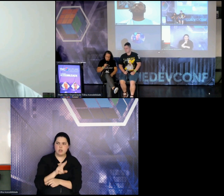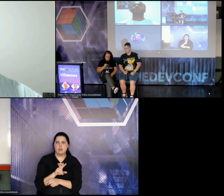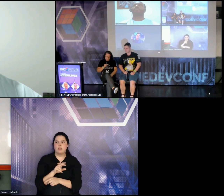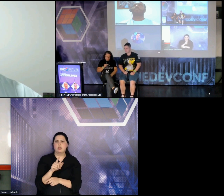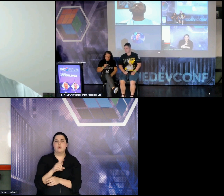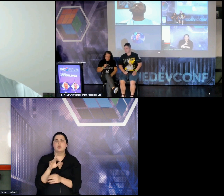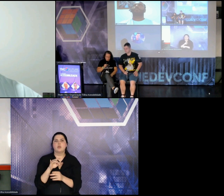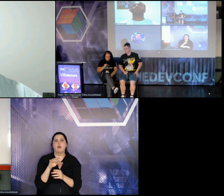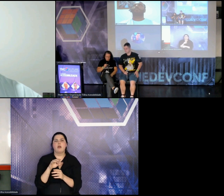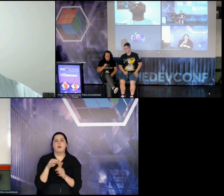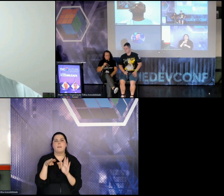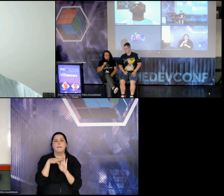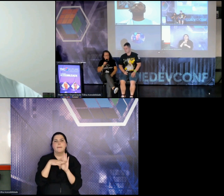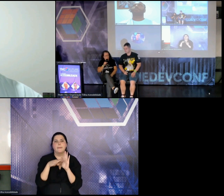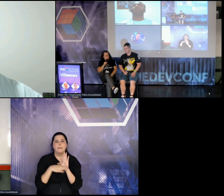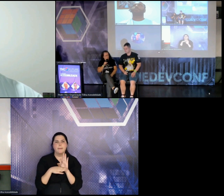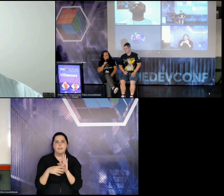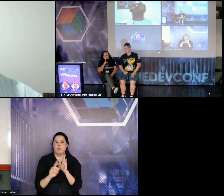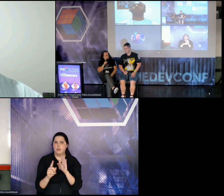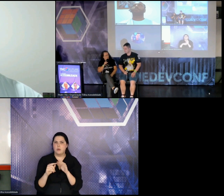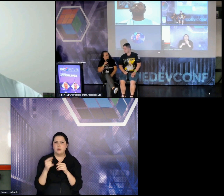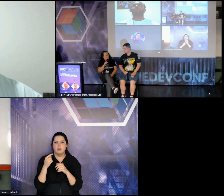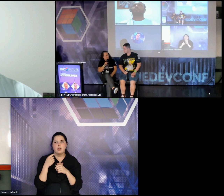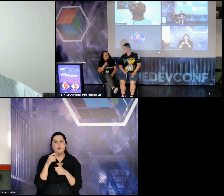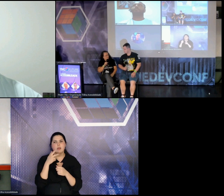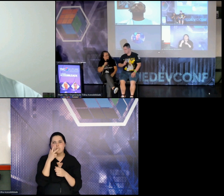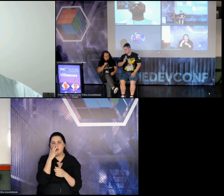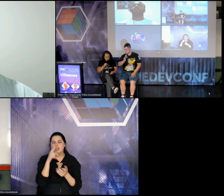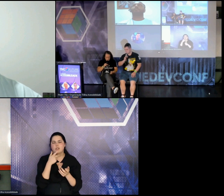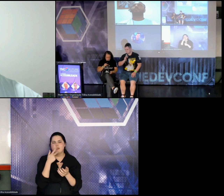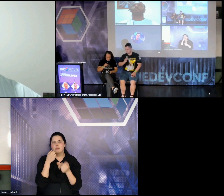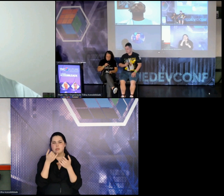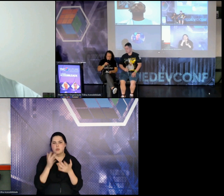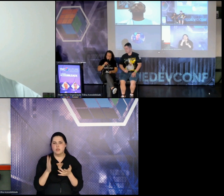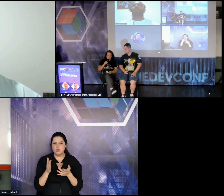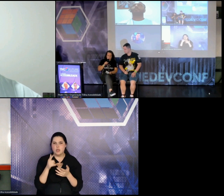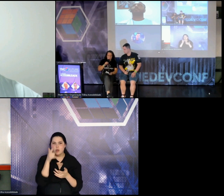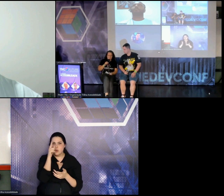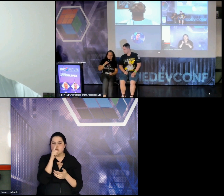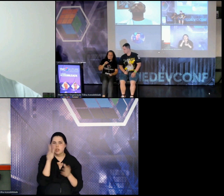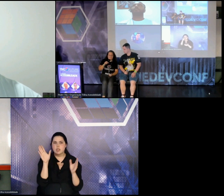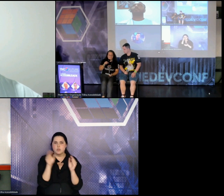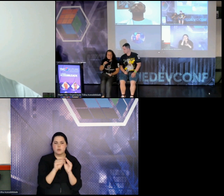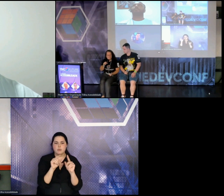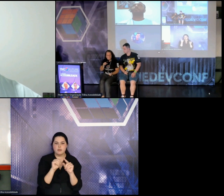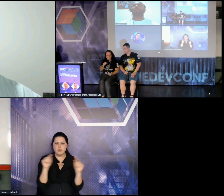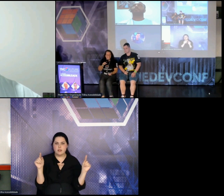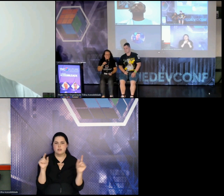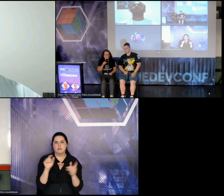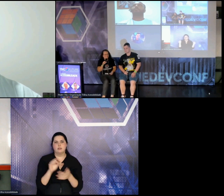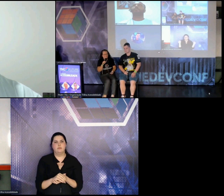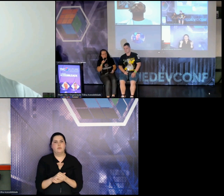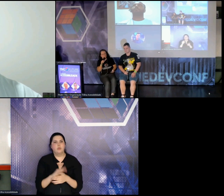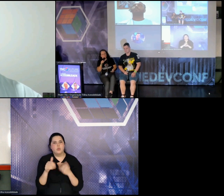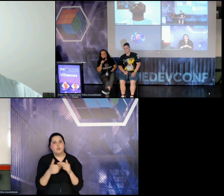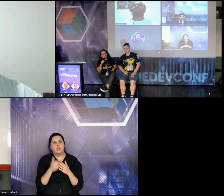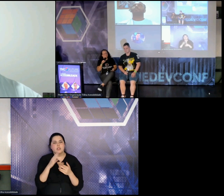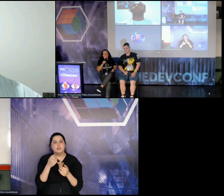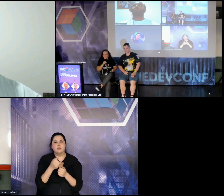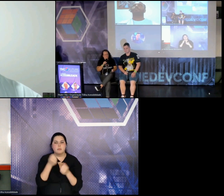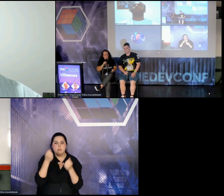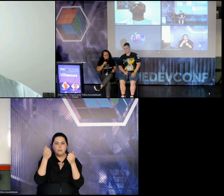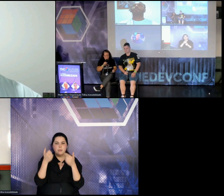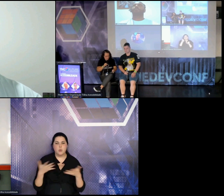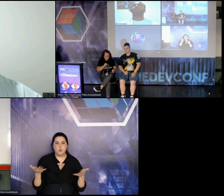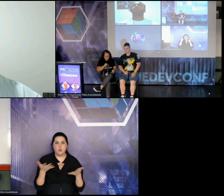cumprir tabela. Acho que é muito isso que a gente acabou de falar, né? Sim. Tu conseguiu resumir numa frase tudo que a gente disse.